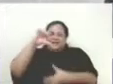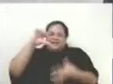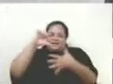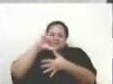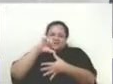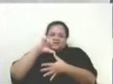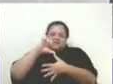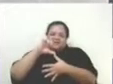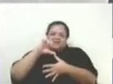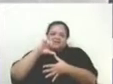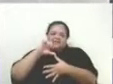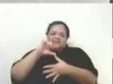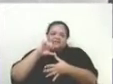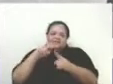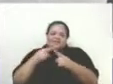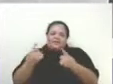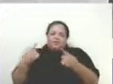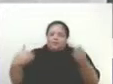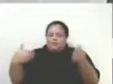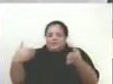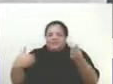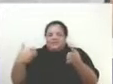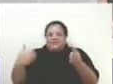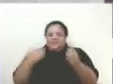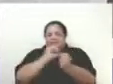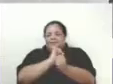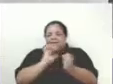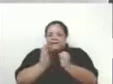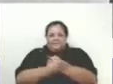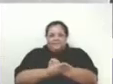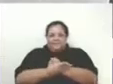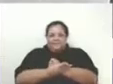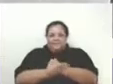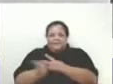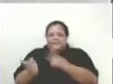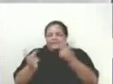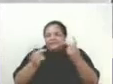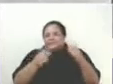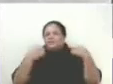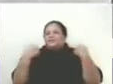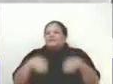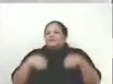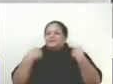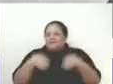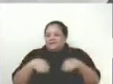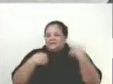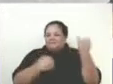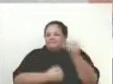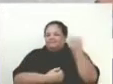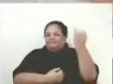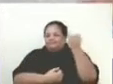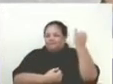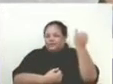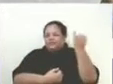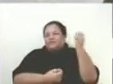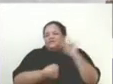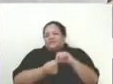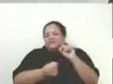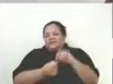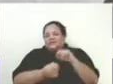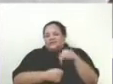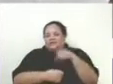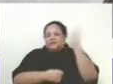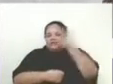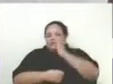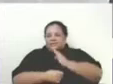durante a pandemia, se viu a necessidade e a importância de algo desse tamanho no Brasil. Olha o que eu estou falando,